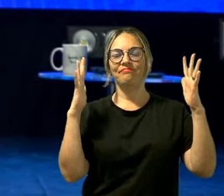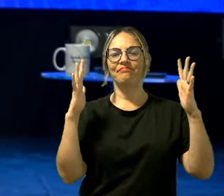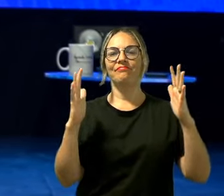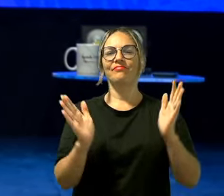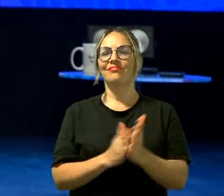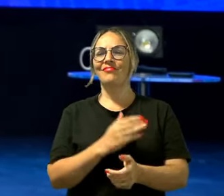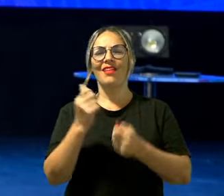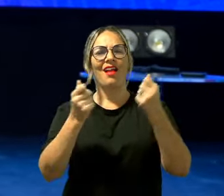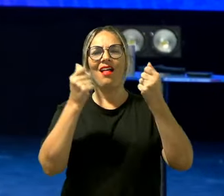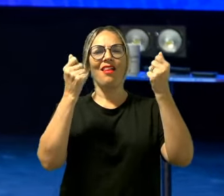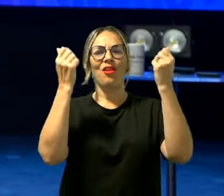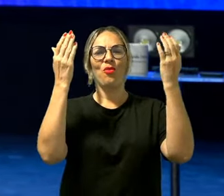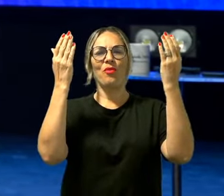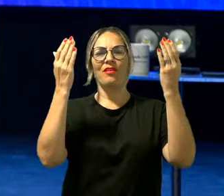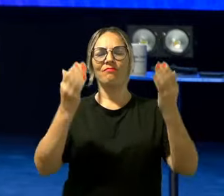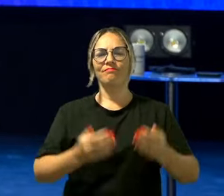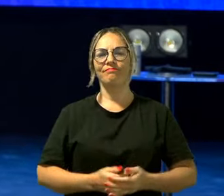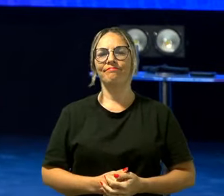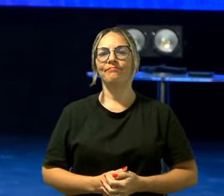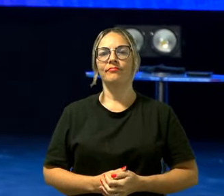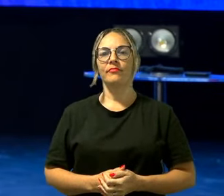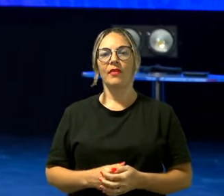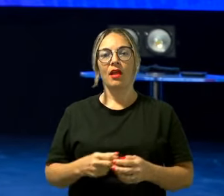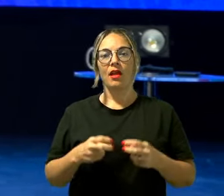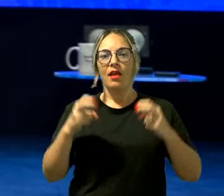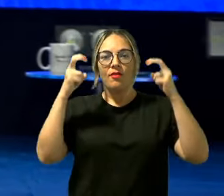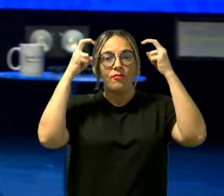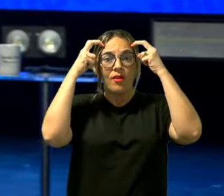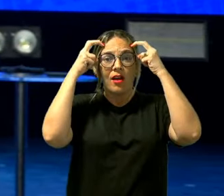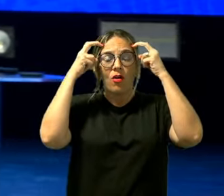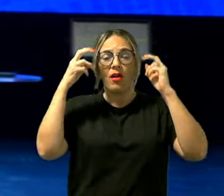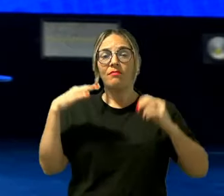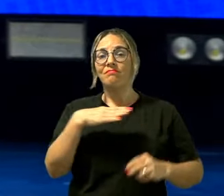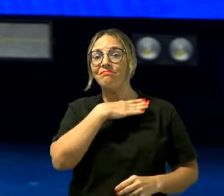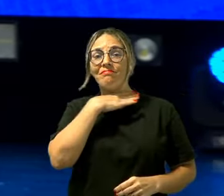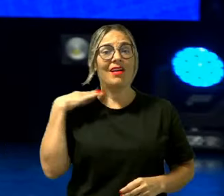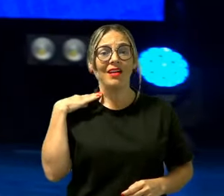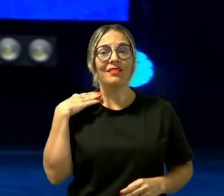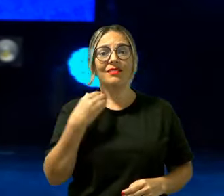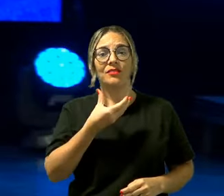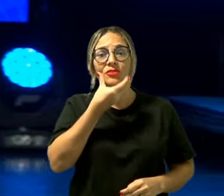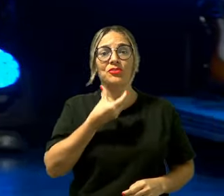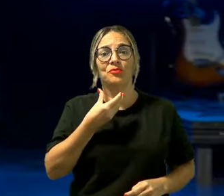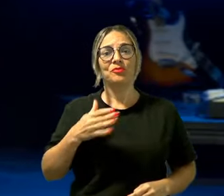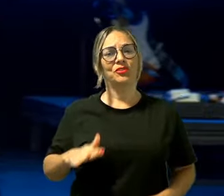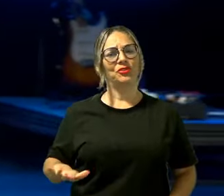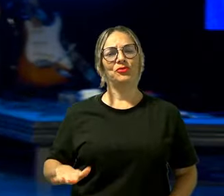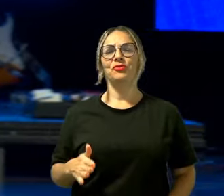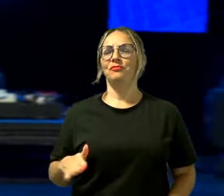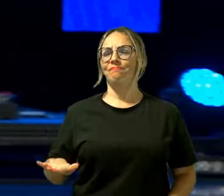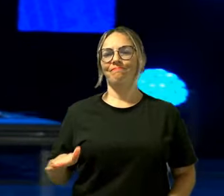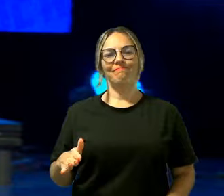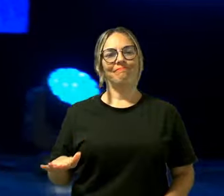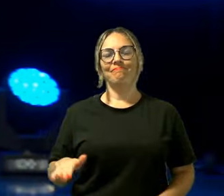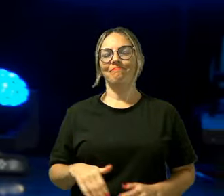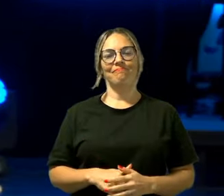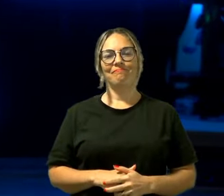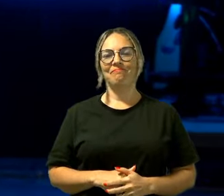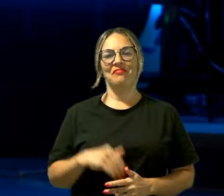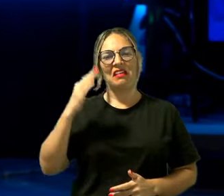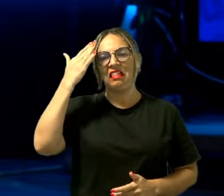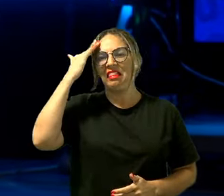O que é que acontece? Faraó manda matar os meninos. Aí eu fico olhando Deus assim, ele não entendeu